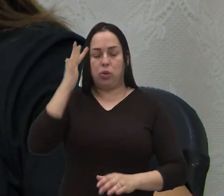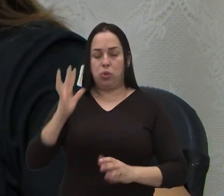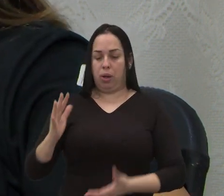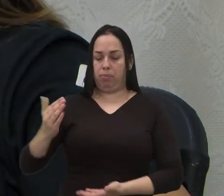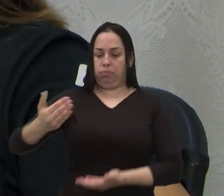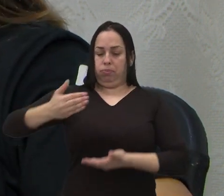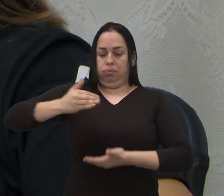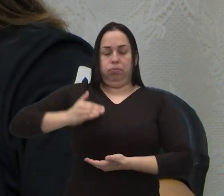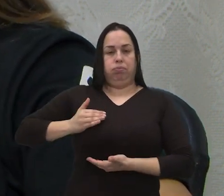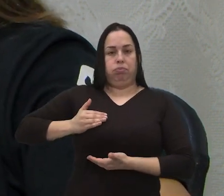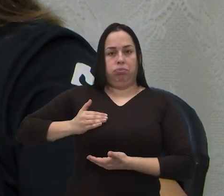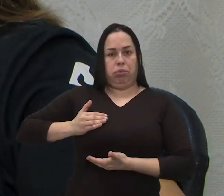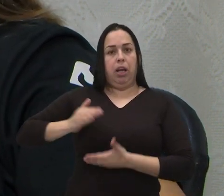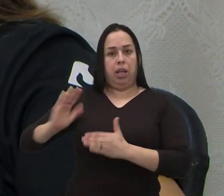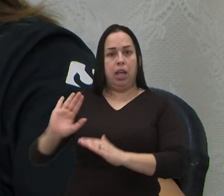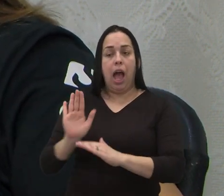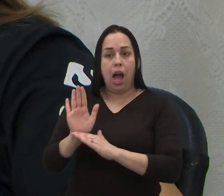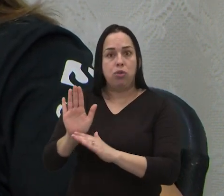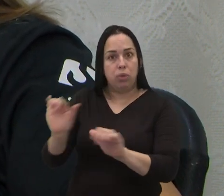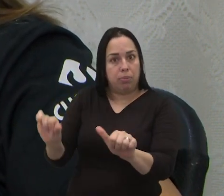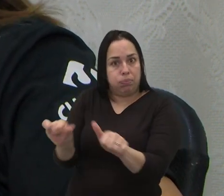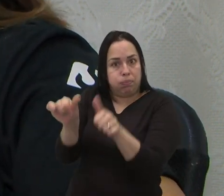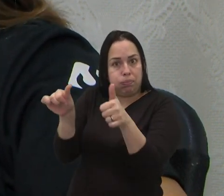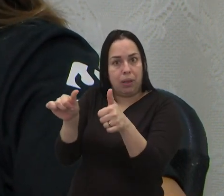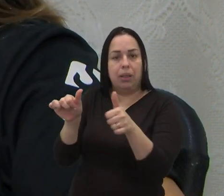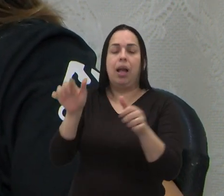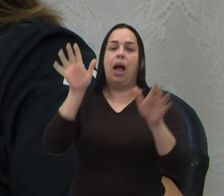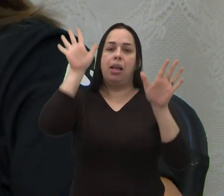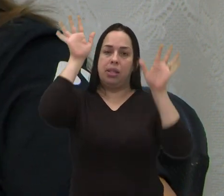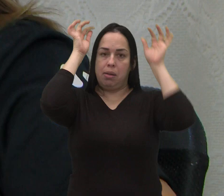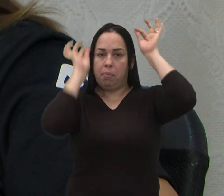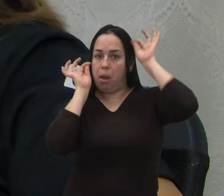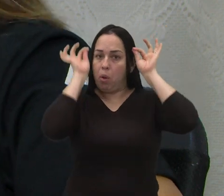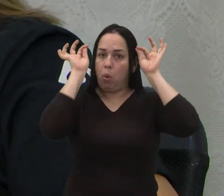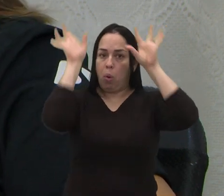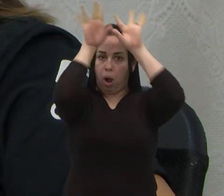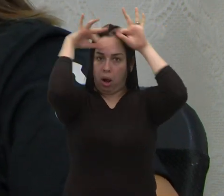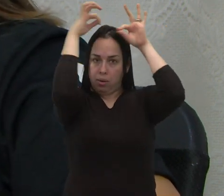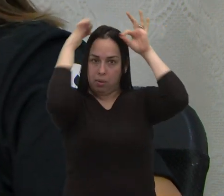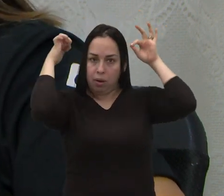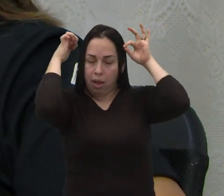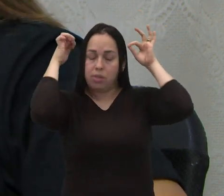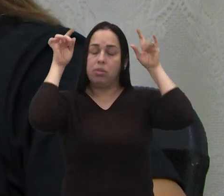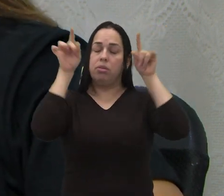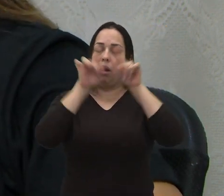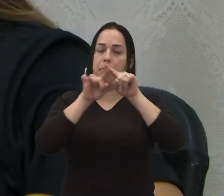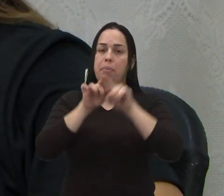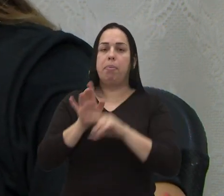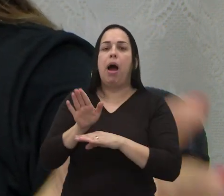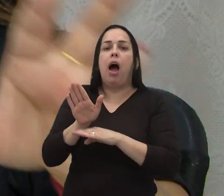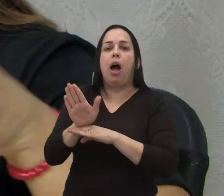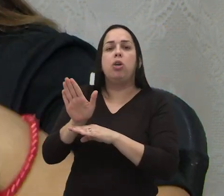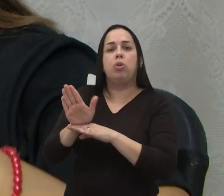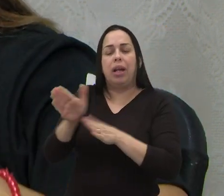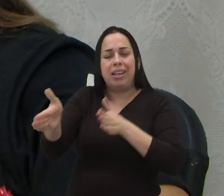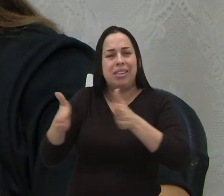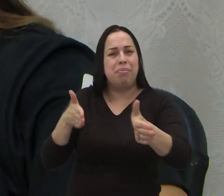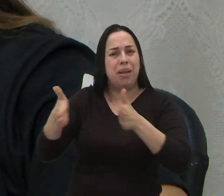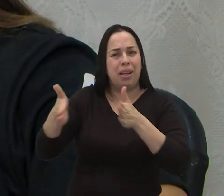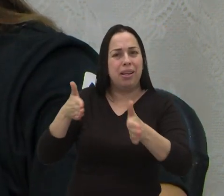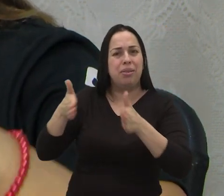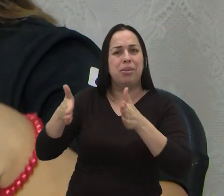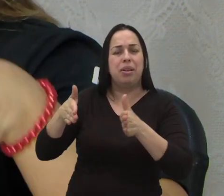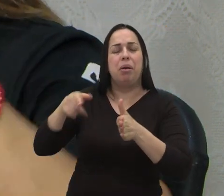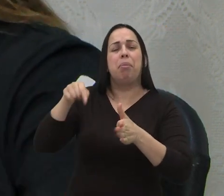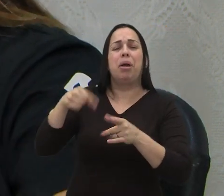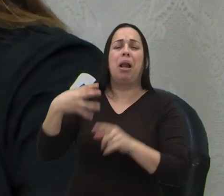ela coloca na mama operada. Isso ajuda também na autoestima dessa mulher, perucas, lenços, tudo para acompanhá-la nesse